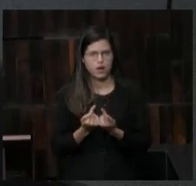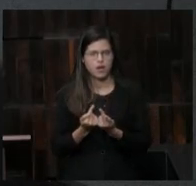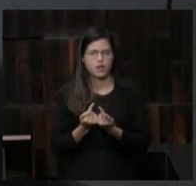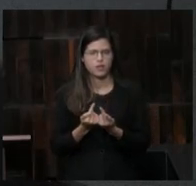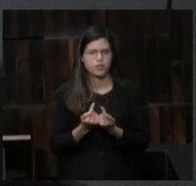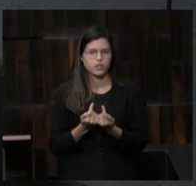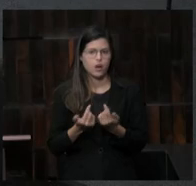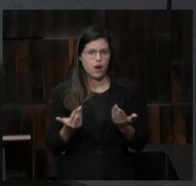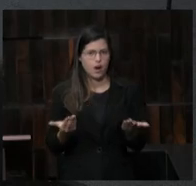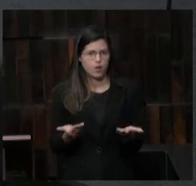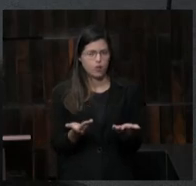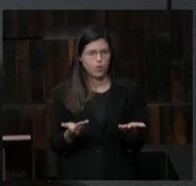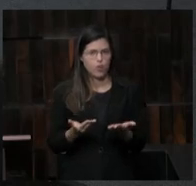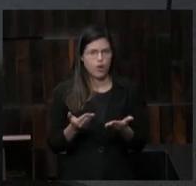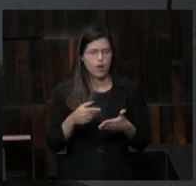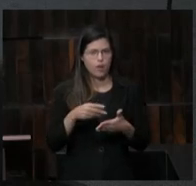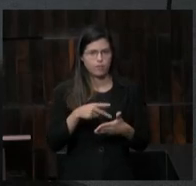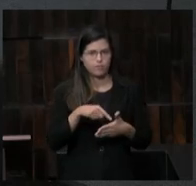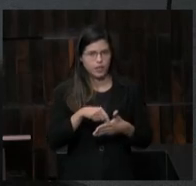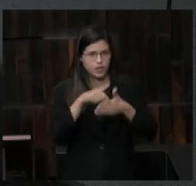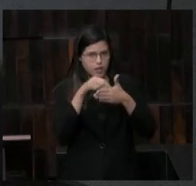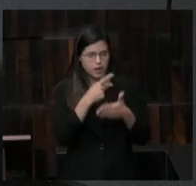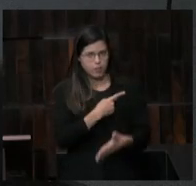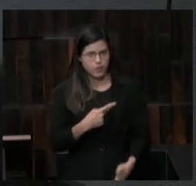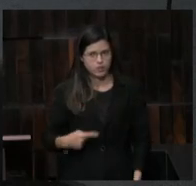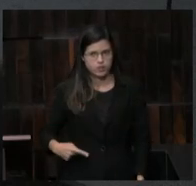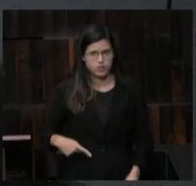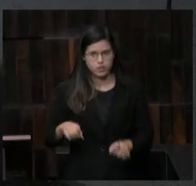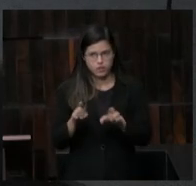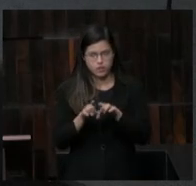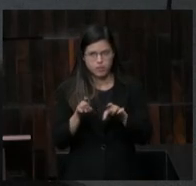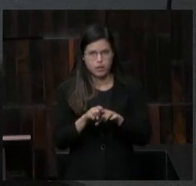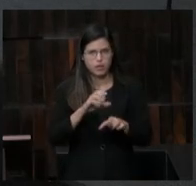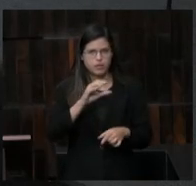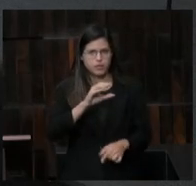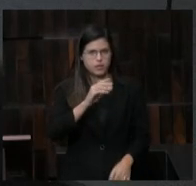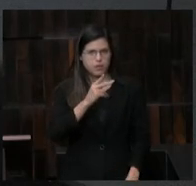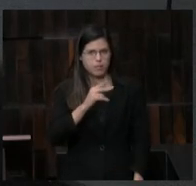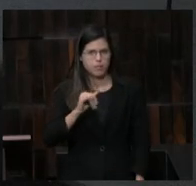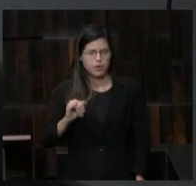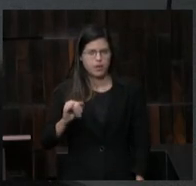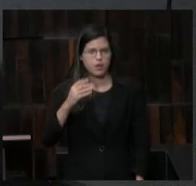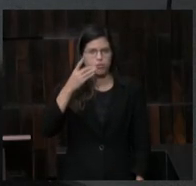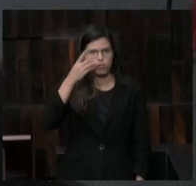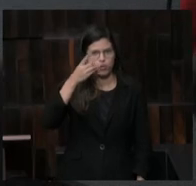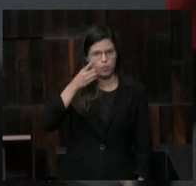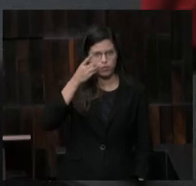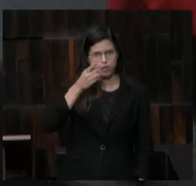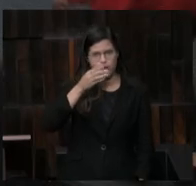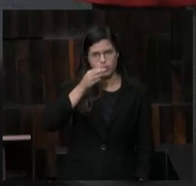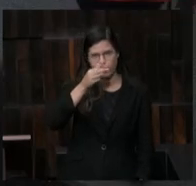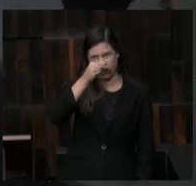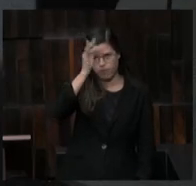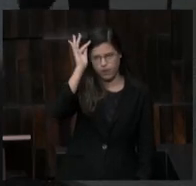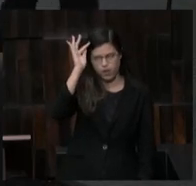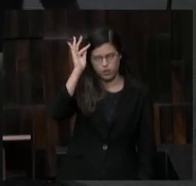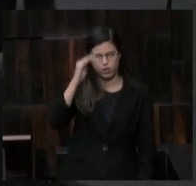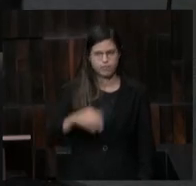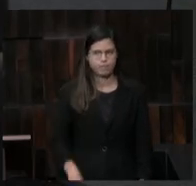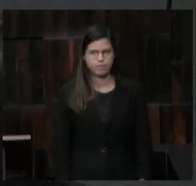agora, né, preside também a CPI dos Planos de Saúde, né, o deputado Fred